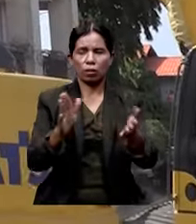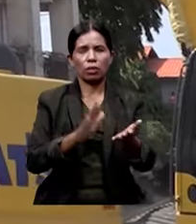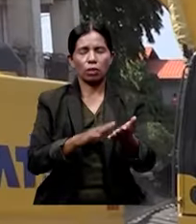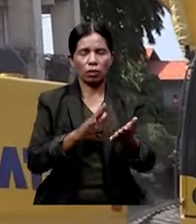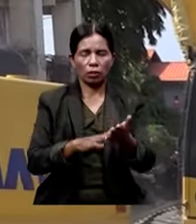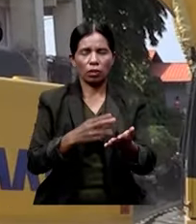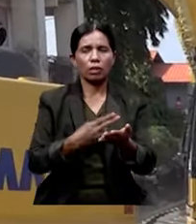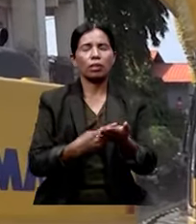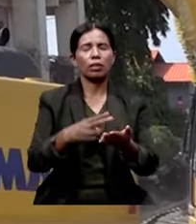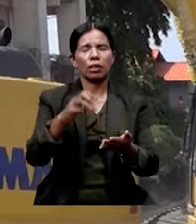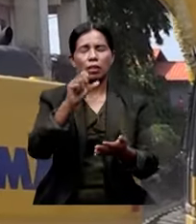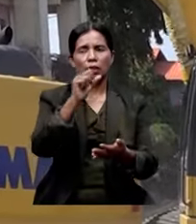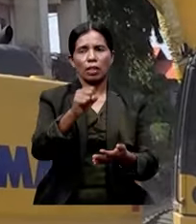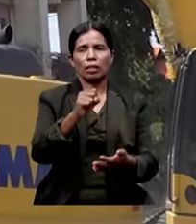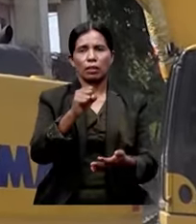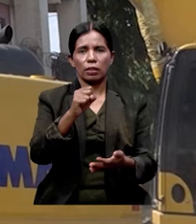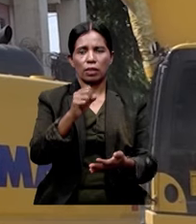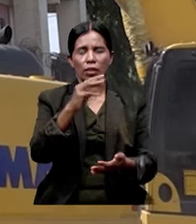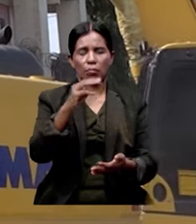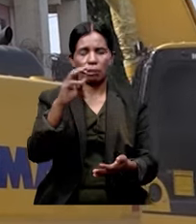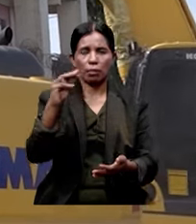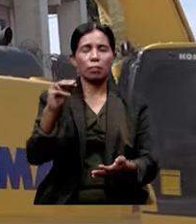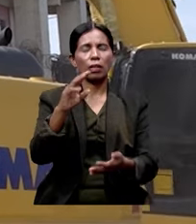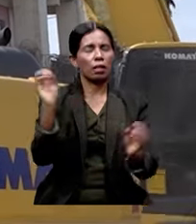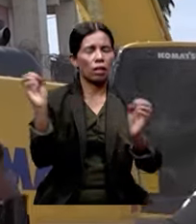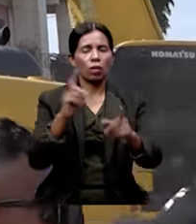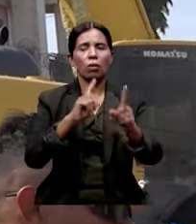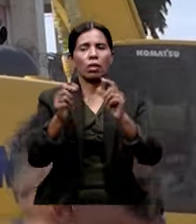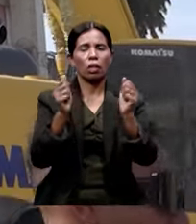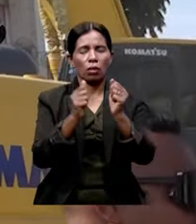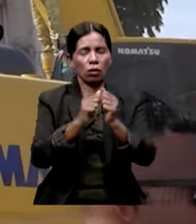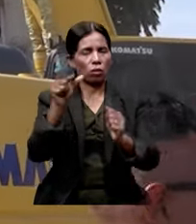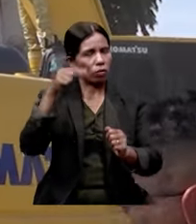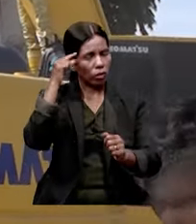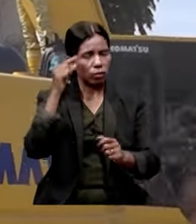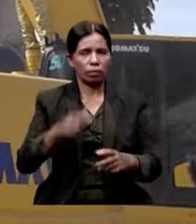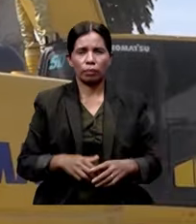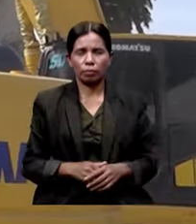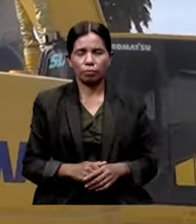São Miguel Rassic, Maclacoi, coopera o governo. Jônico Vicente, Derek Ximenez, GMN.